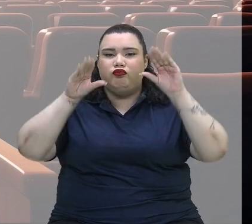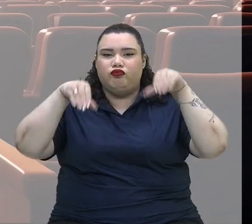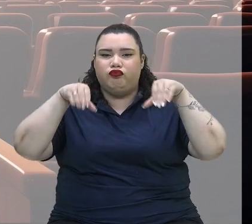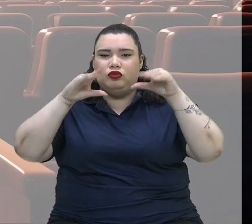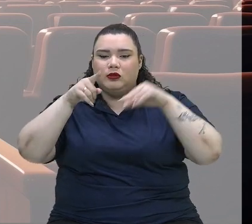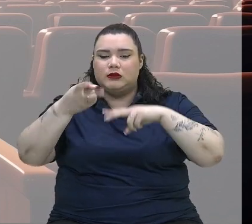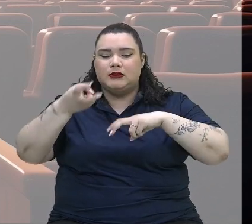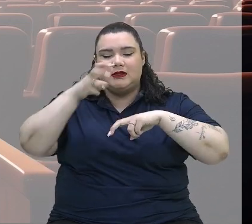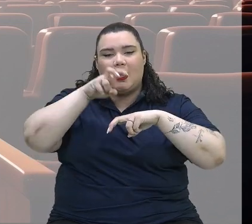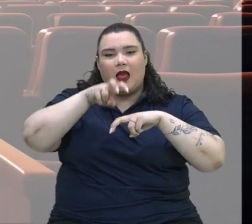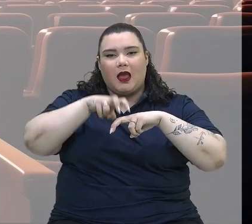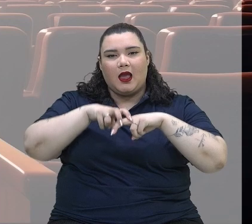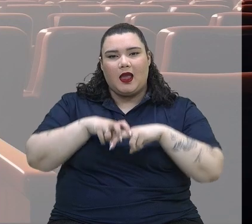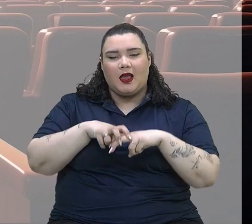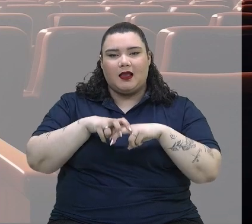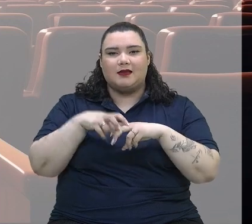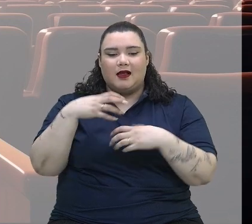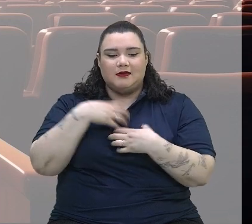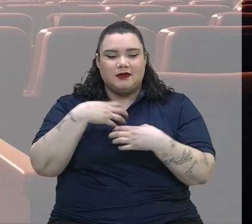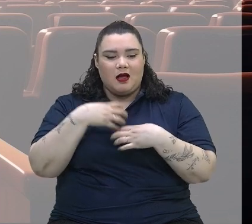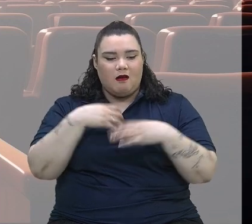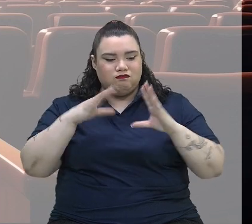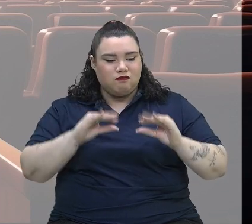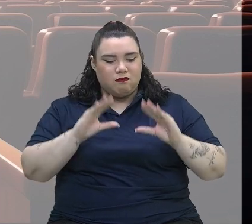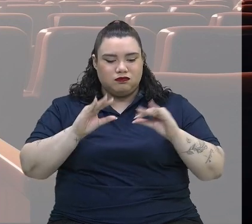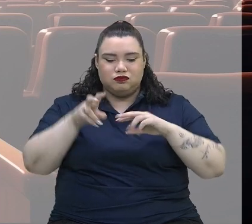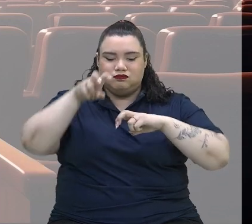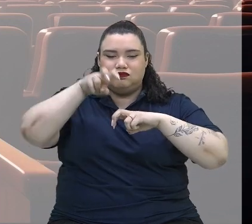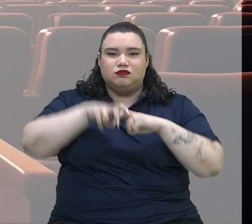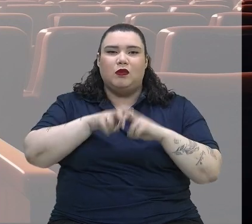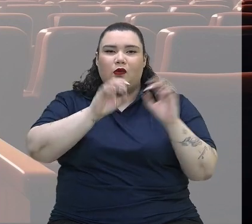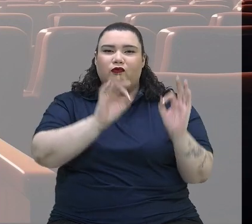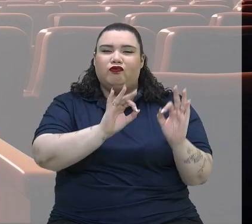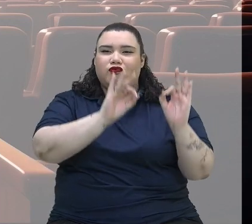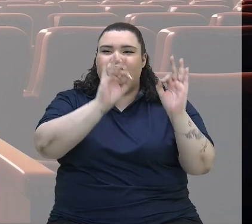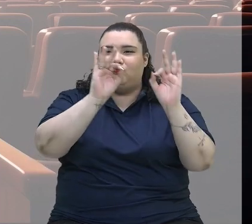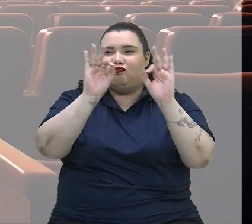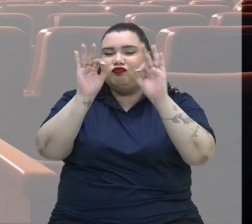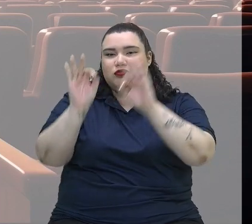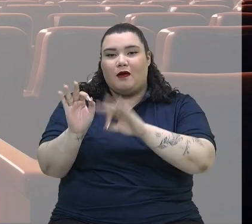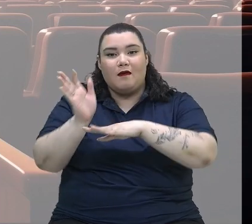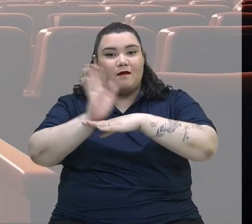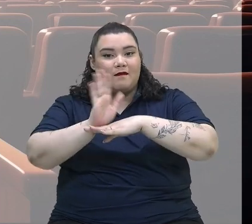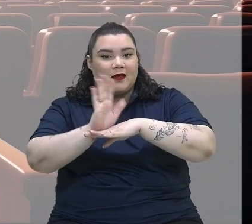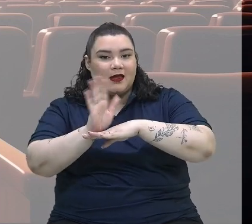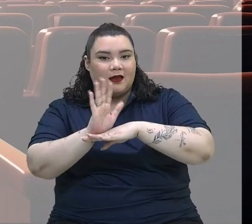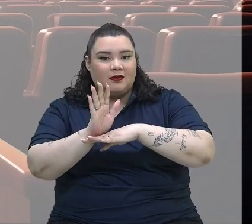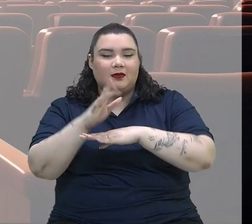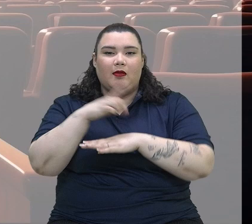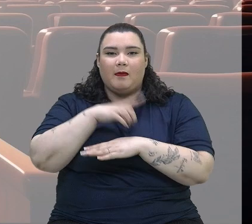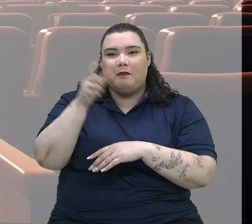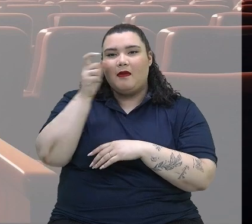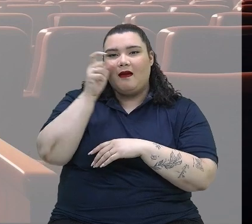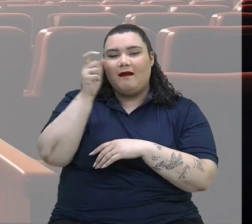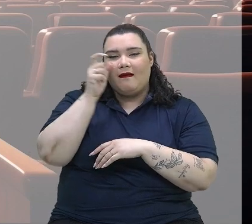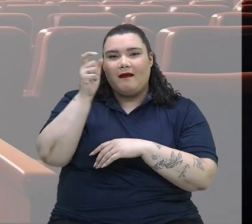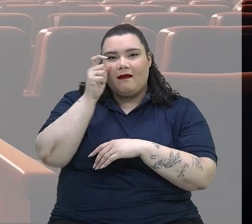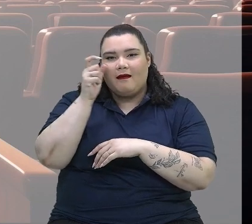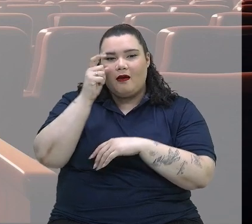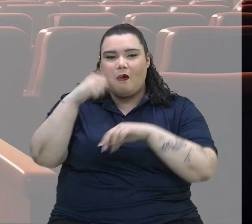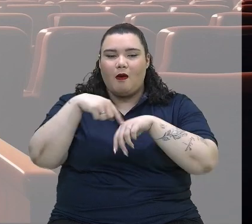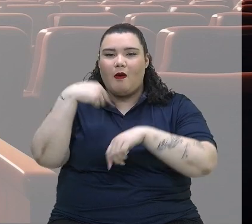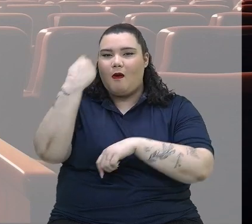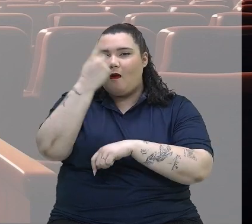sentar confortavelmente e assistir aquele filme que te agrada, para te entreter, para passar o tempo